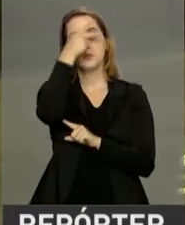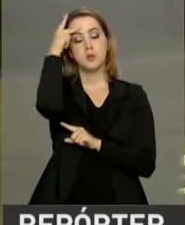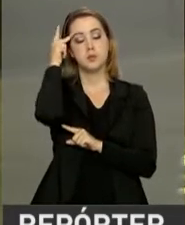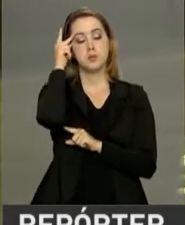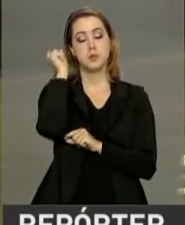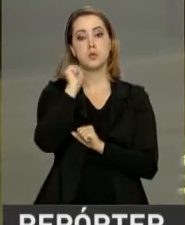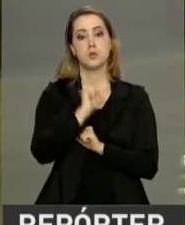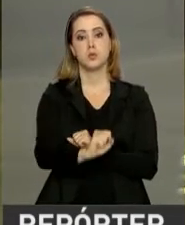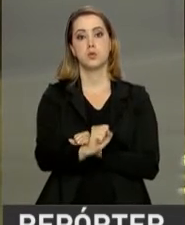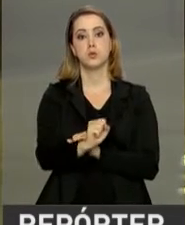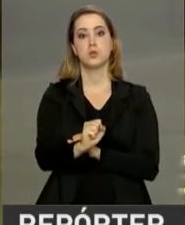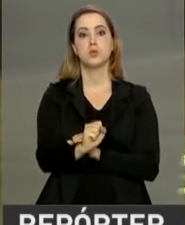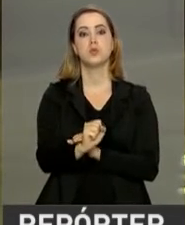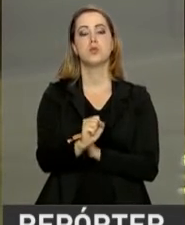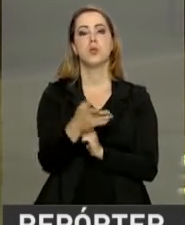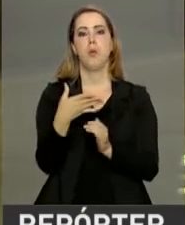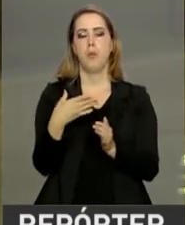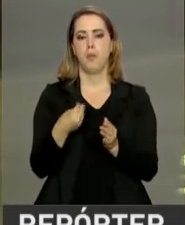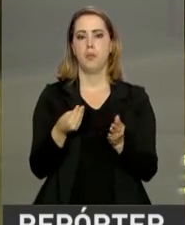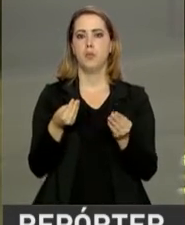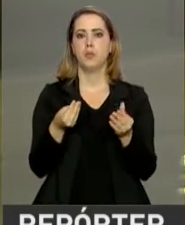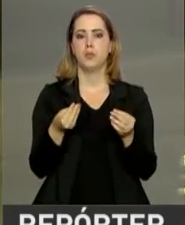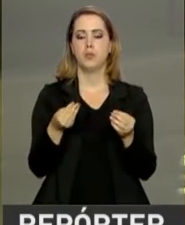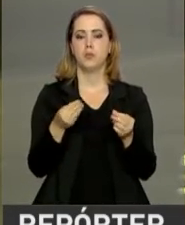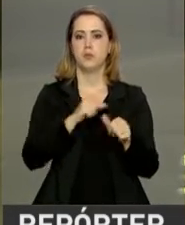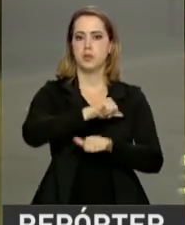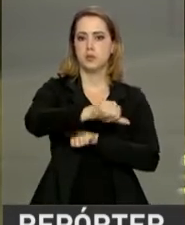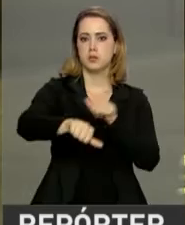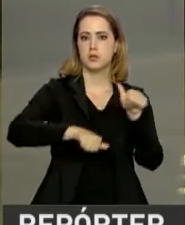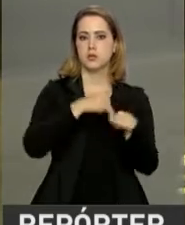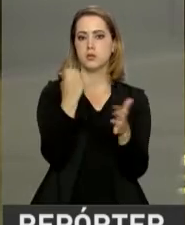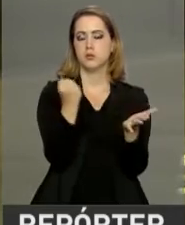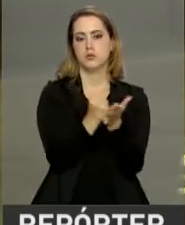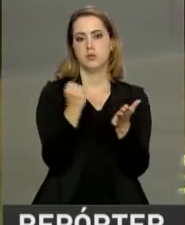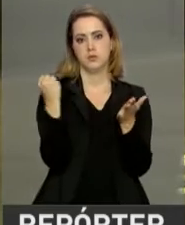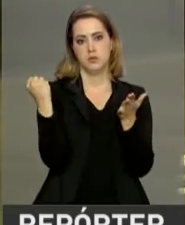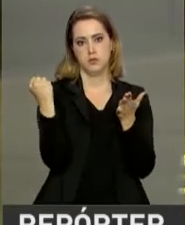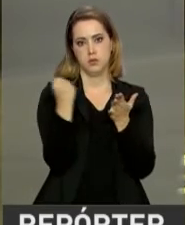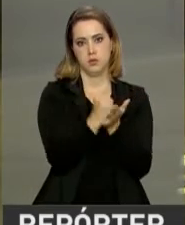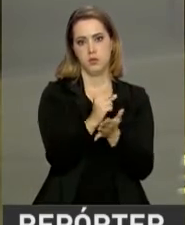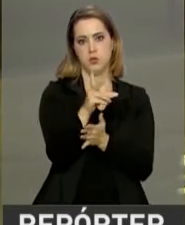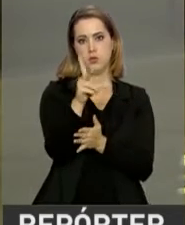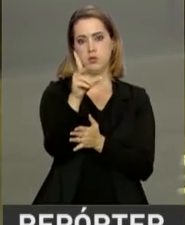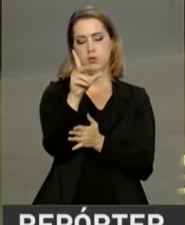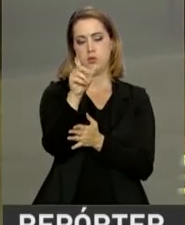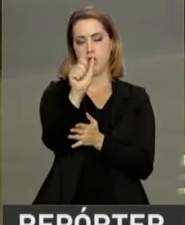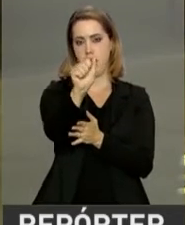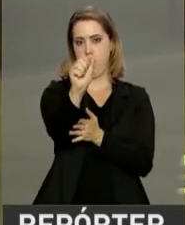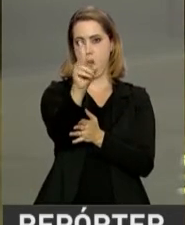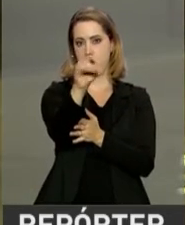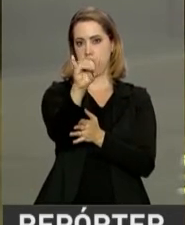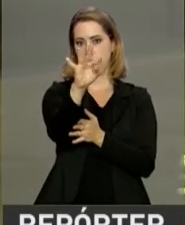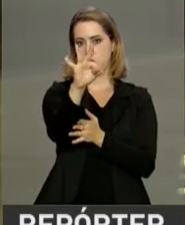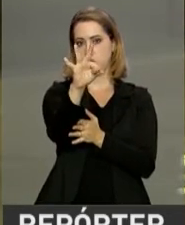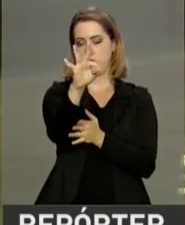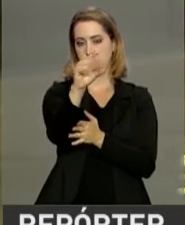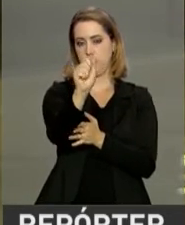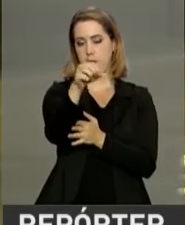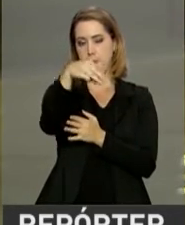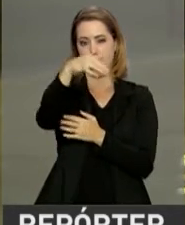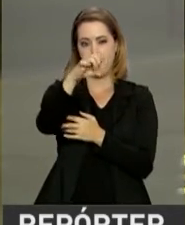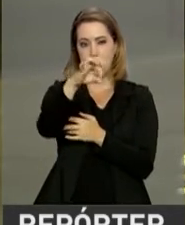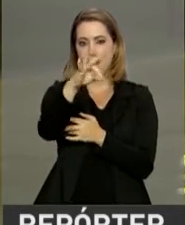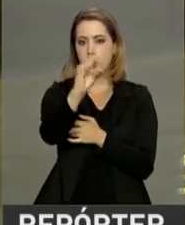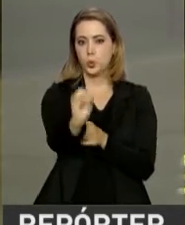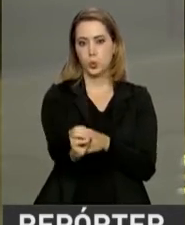estudantes façam o aditamento à renovação dos contratos junto às universidades particulares para este segundo